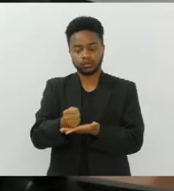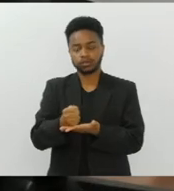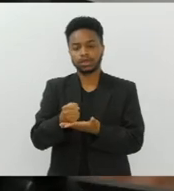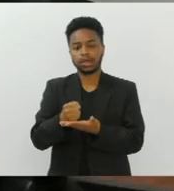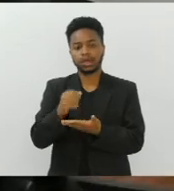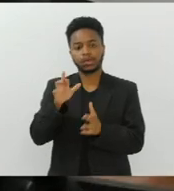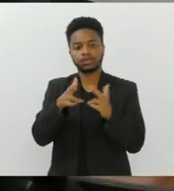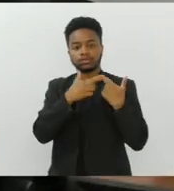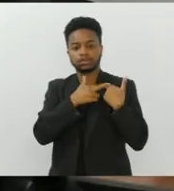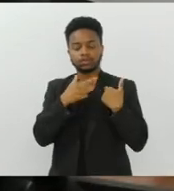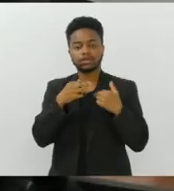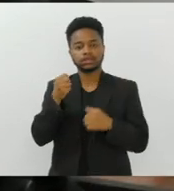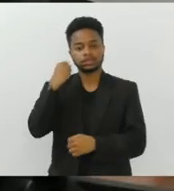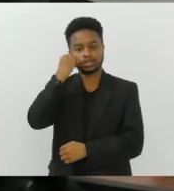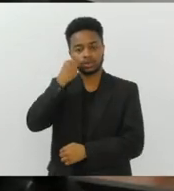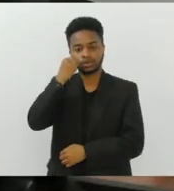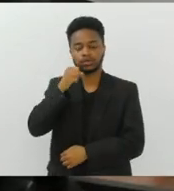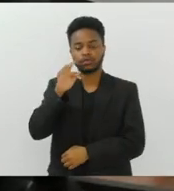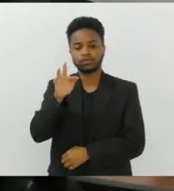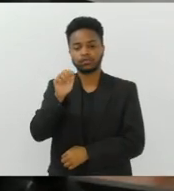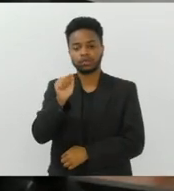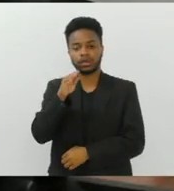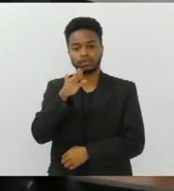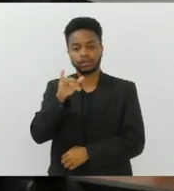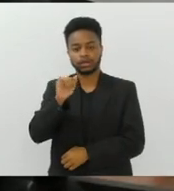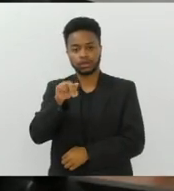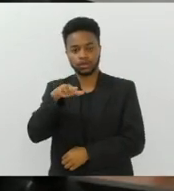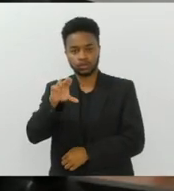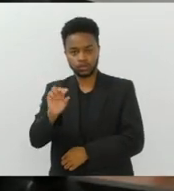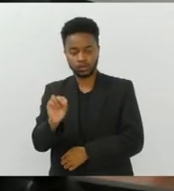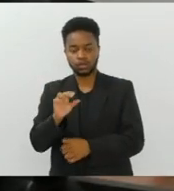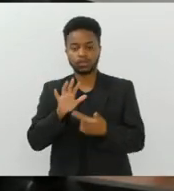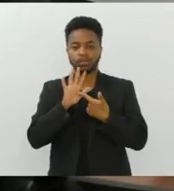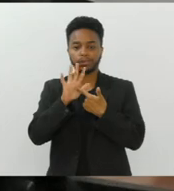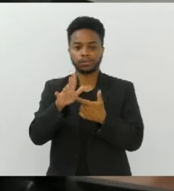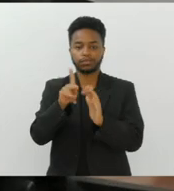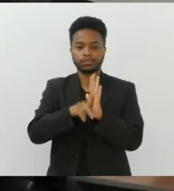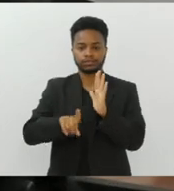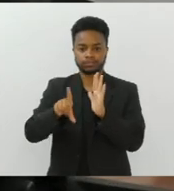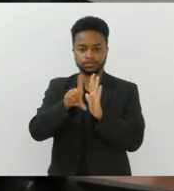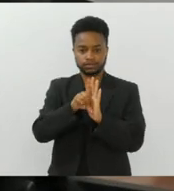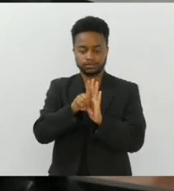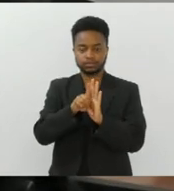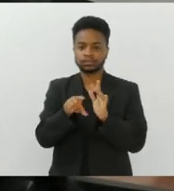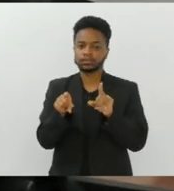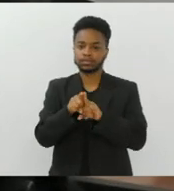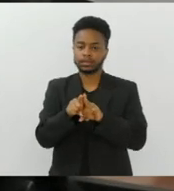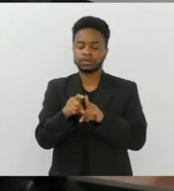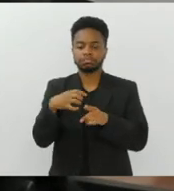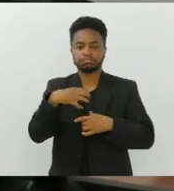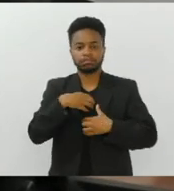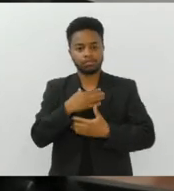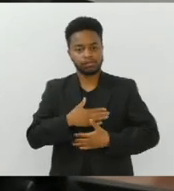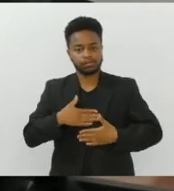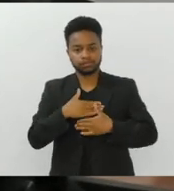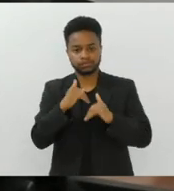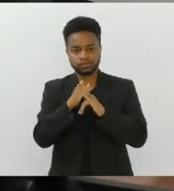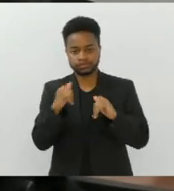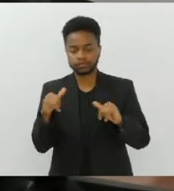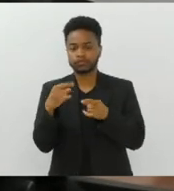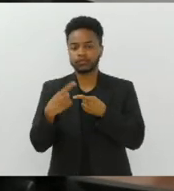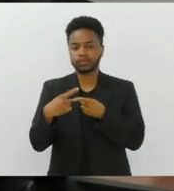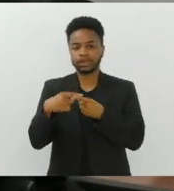senador Fabiano Contarato, ele é que apresenta este projeto de lei. Eu tenho muita satisfação em dizer isto, porque